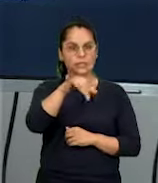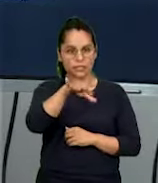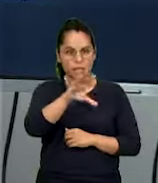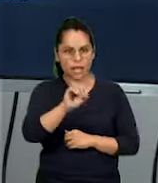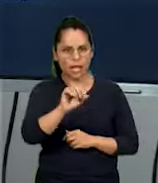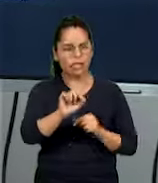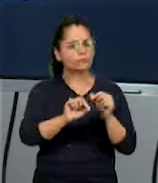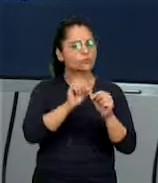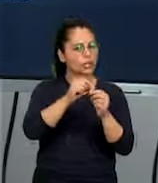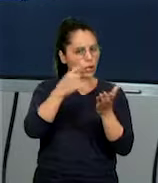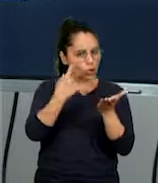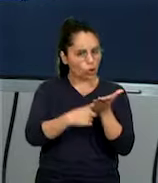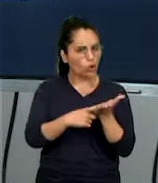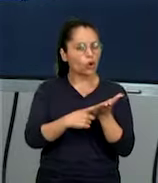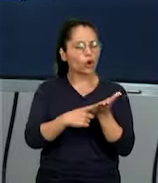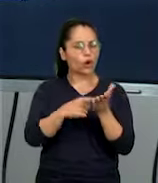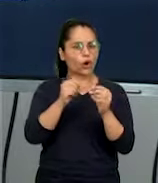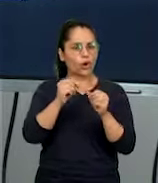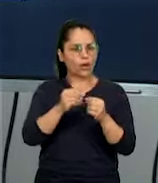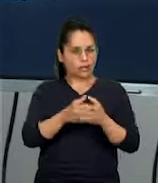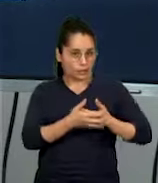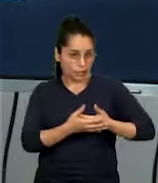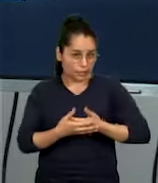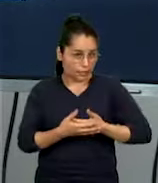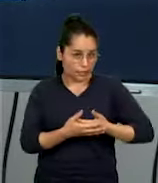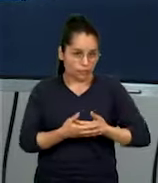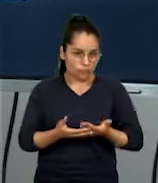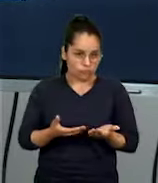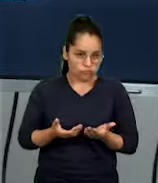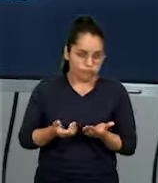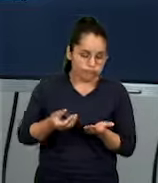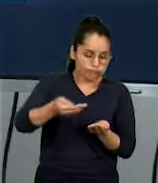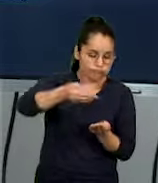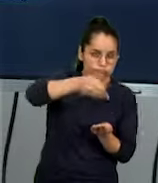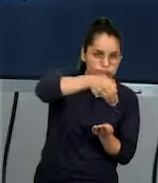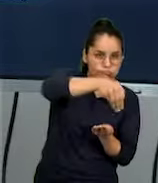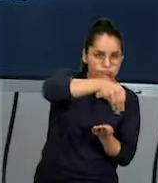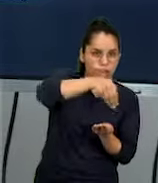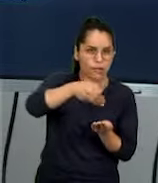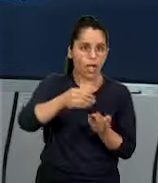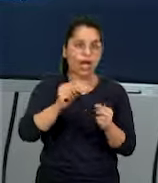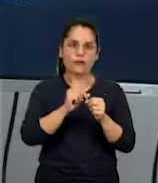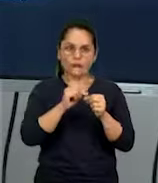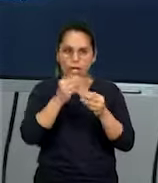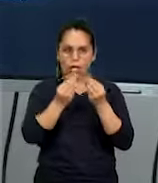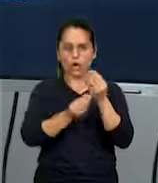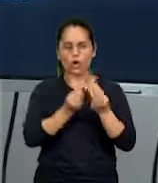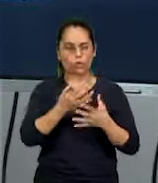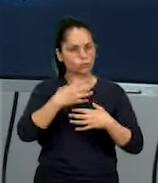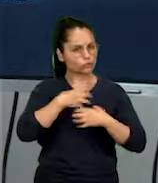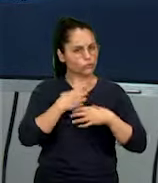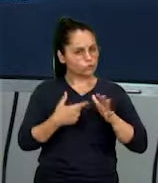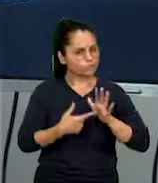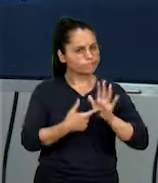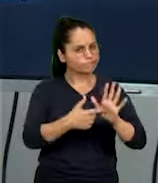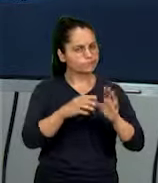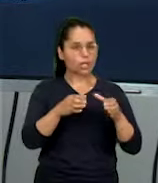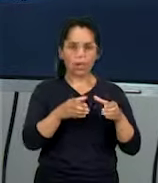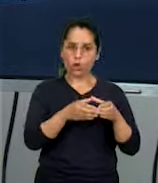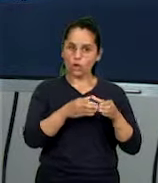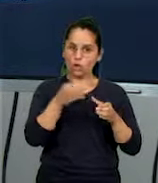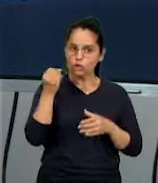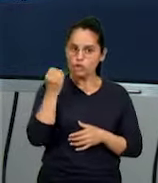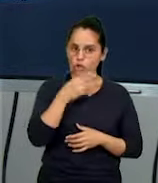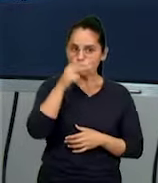quem concorda em batizar crianças pequenas, eles podem fazer isso como uma forma de apresentar à comunidade um